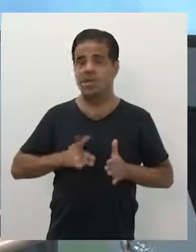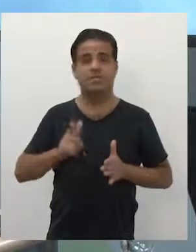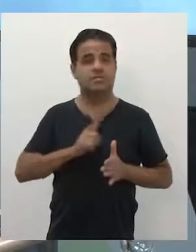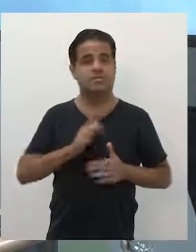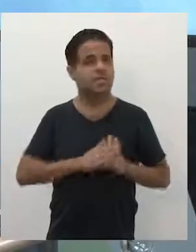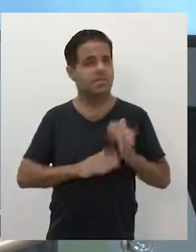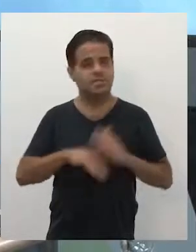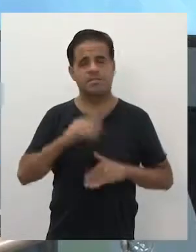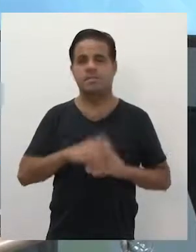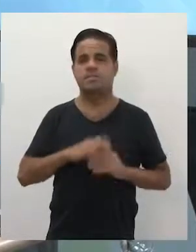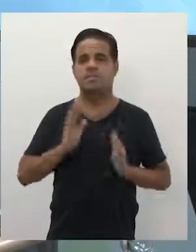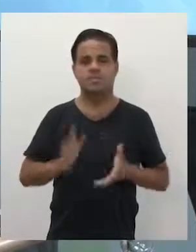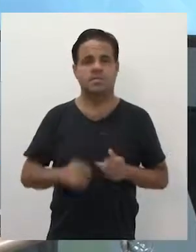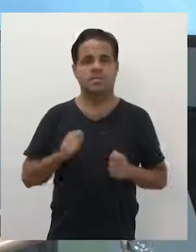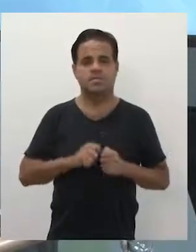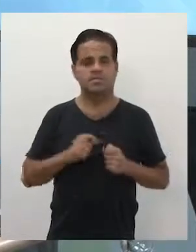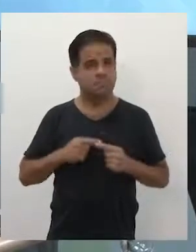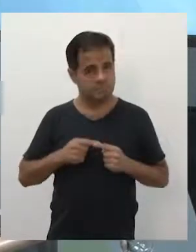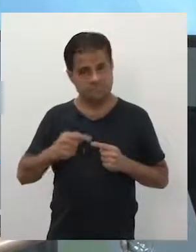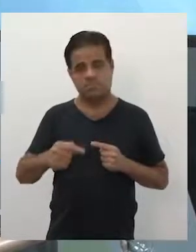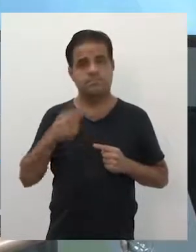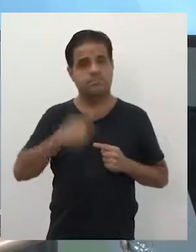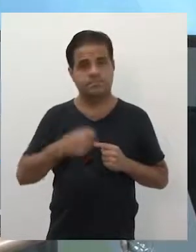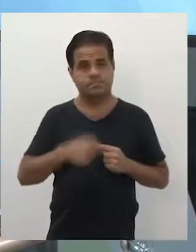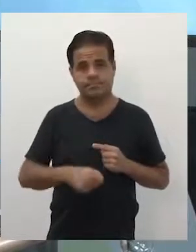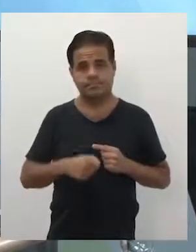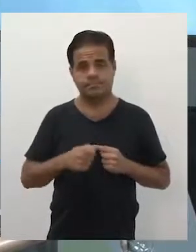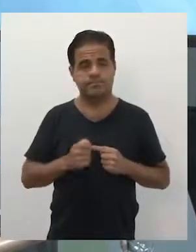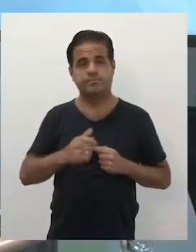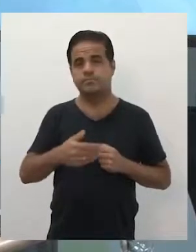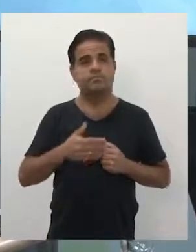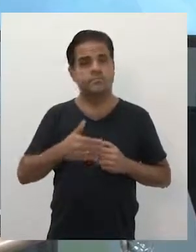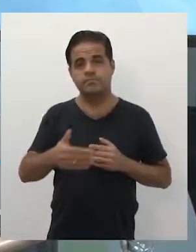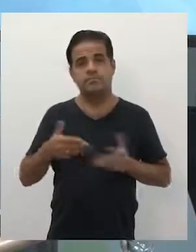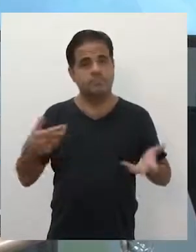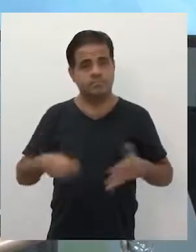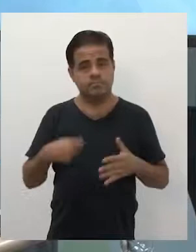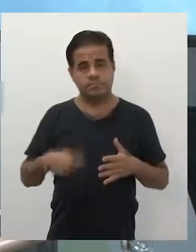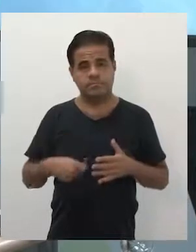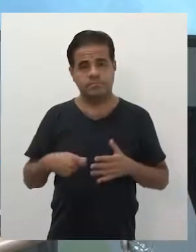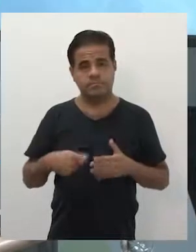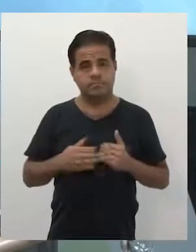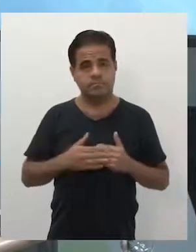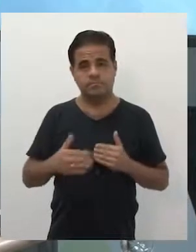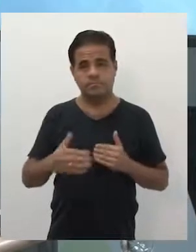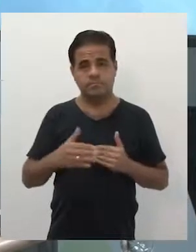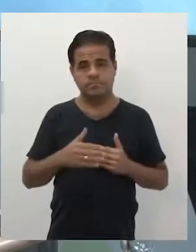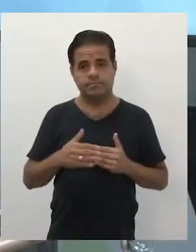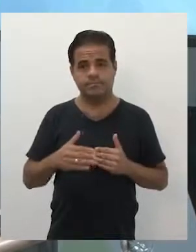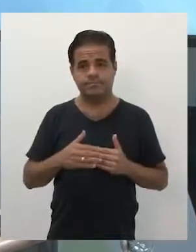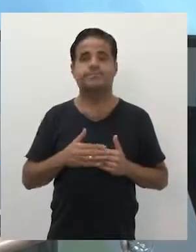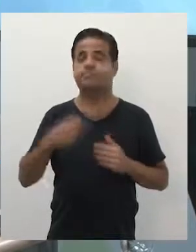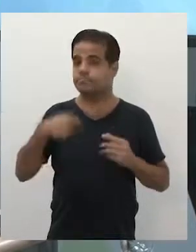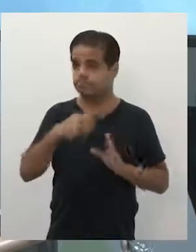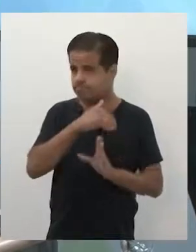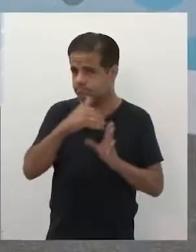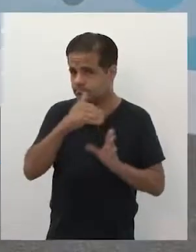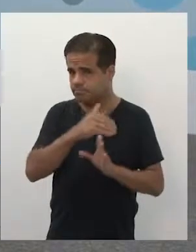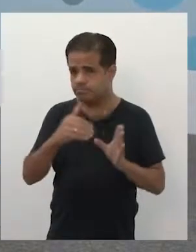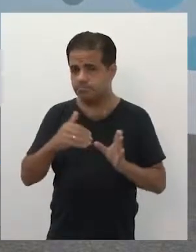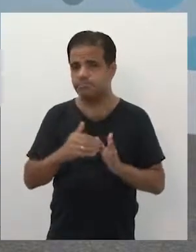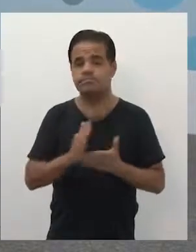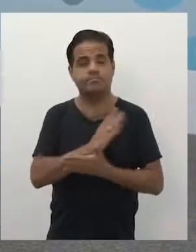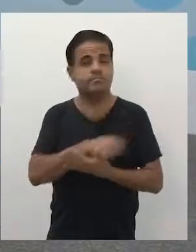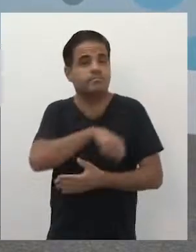das ações que já foram tomadas e que estão sendo tomadas agora. Então, está aí meio a meio. E tá? alguns alunos